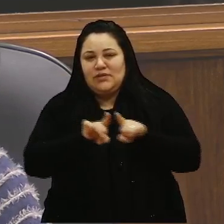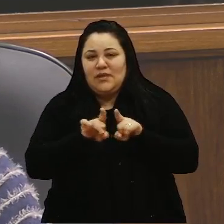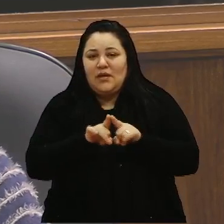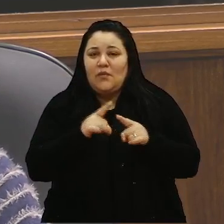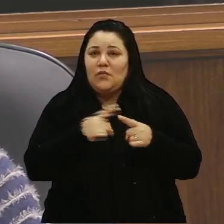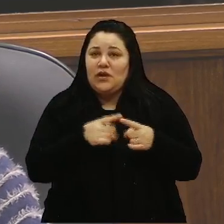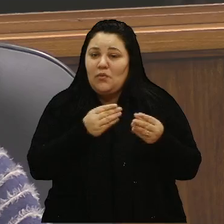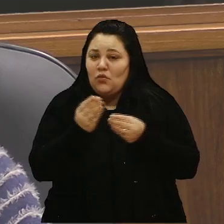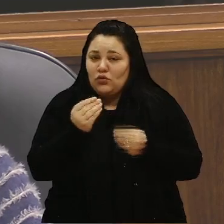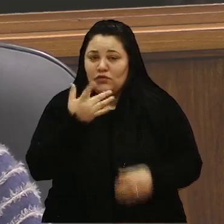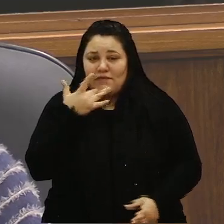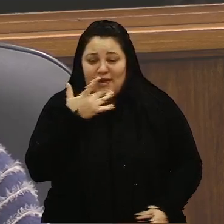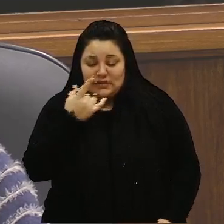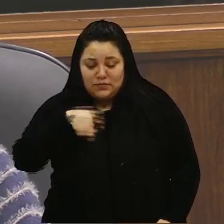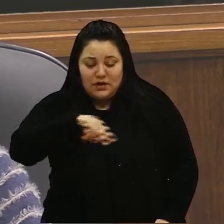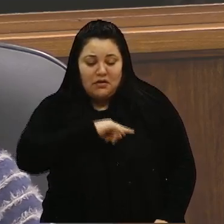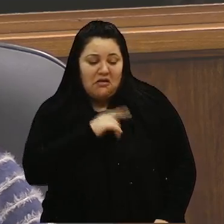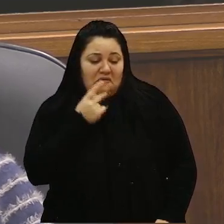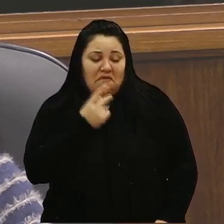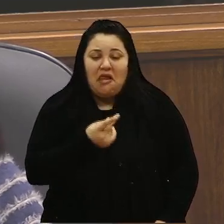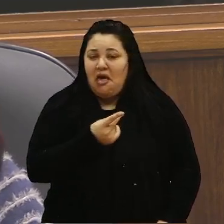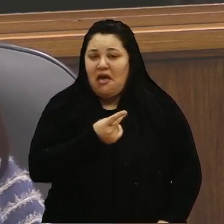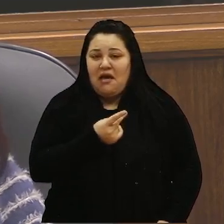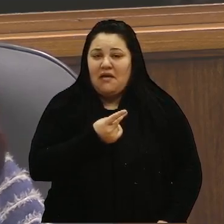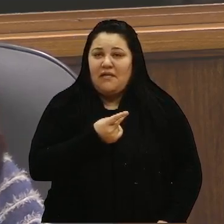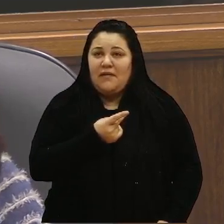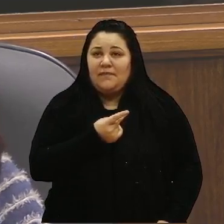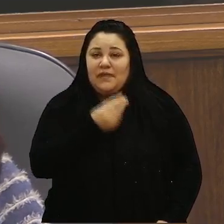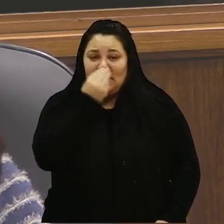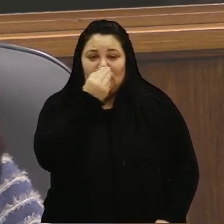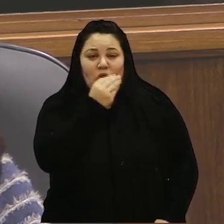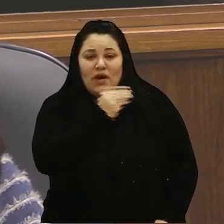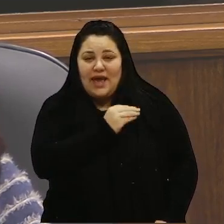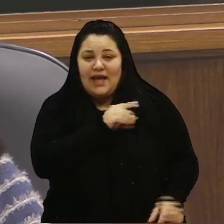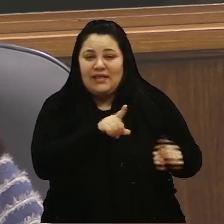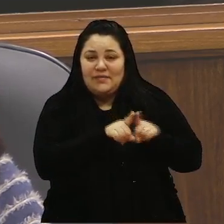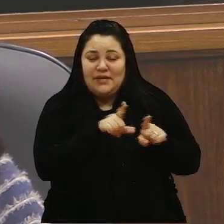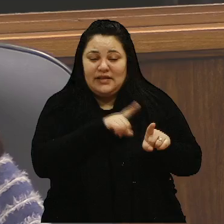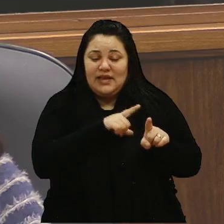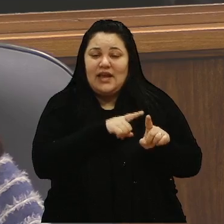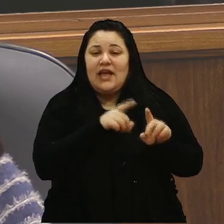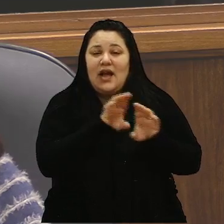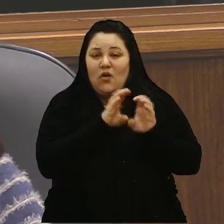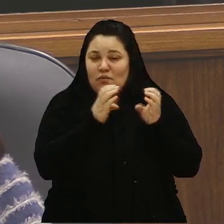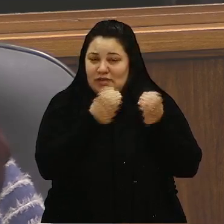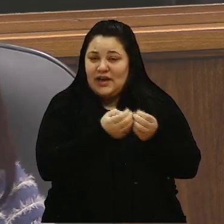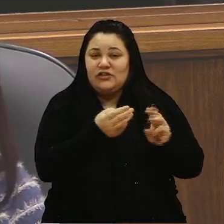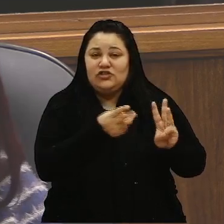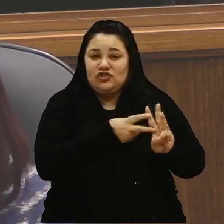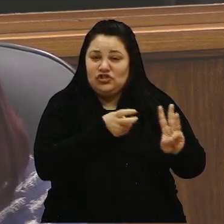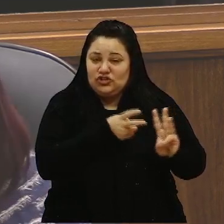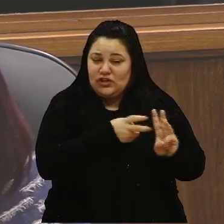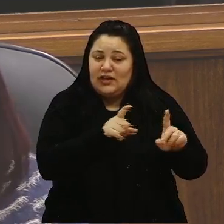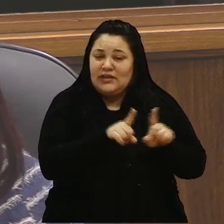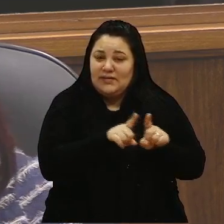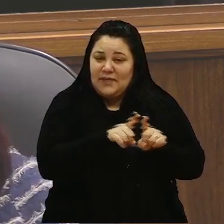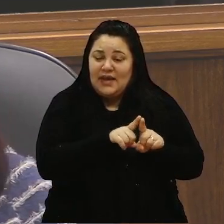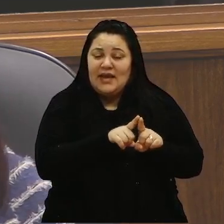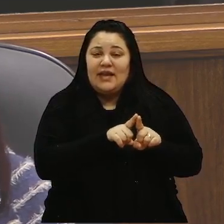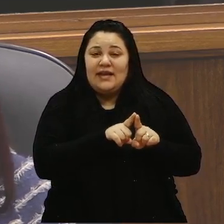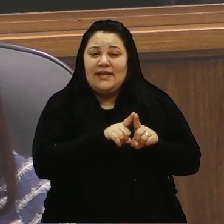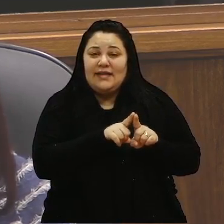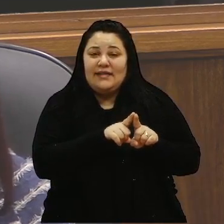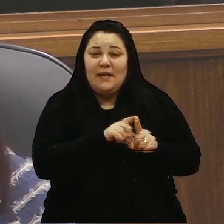fácil para nós dizer que passa despercebido a existência dessas comunidades, a existência da vida